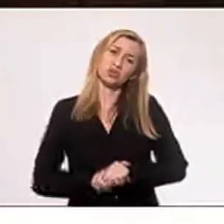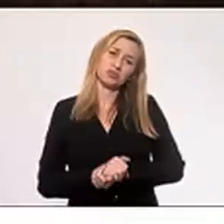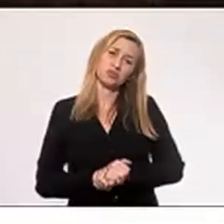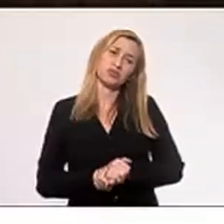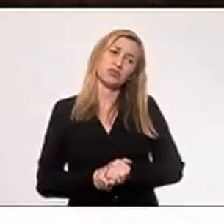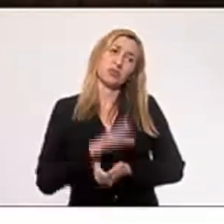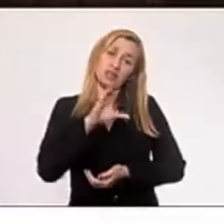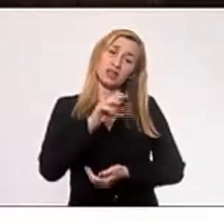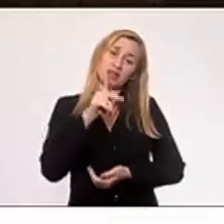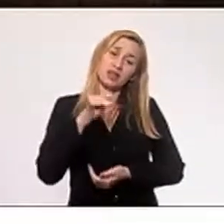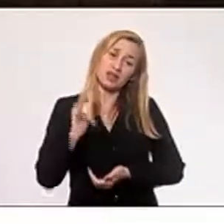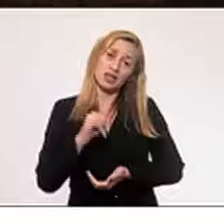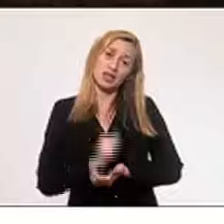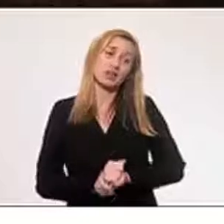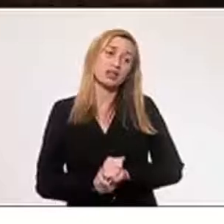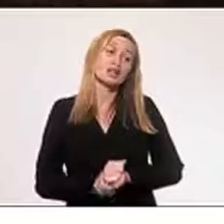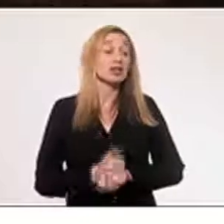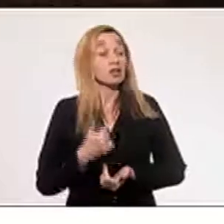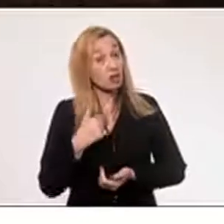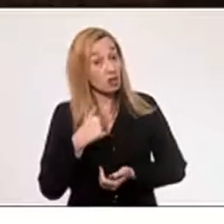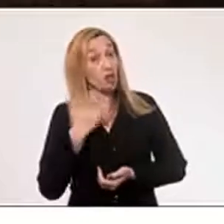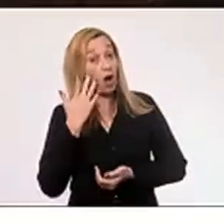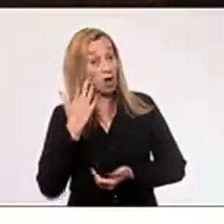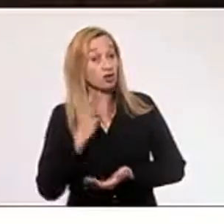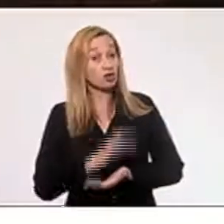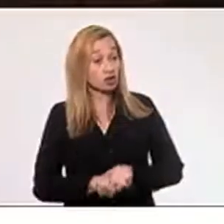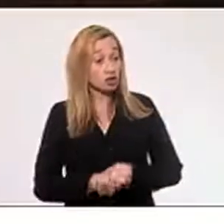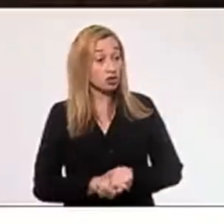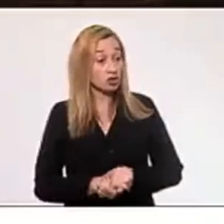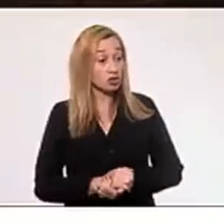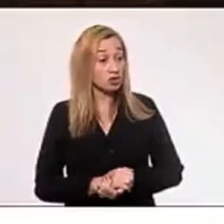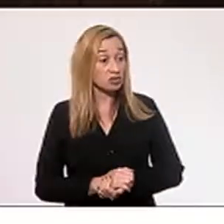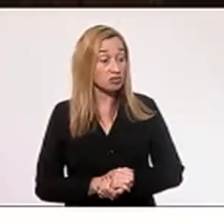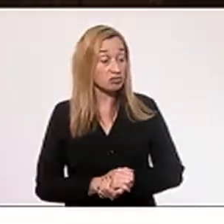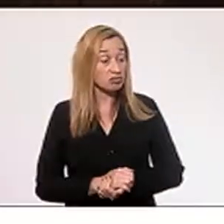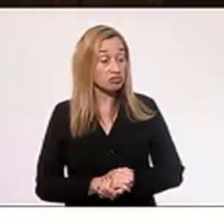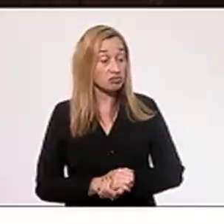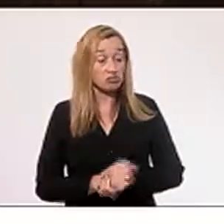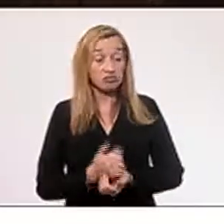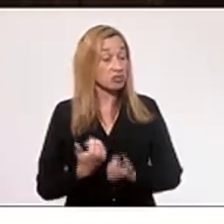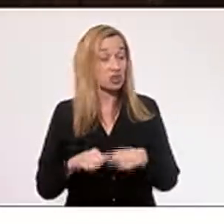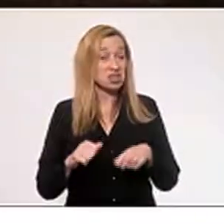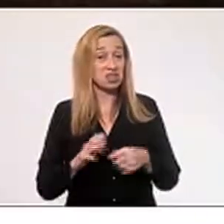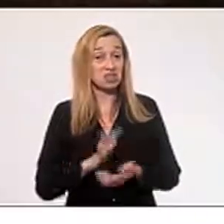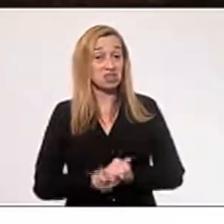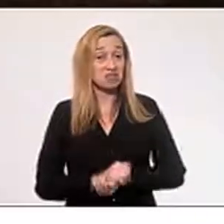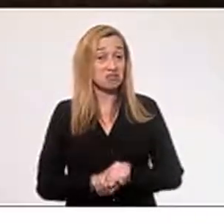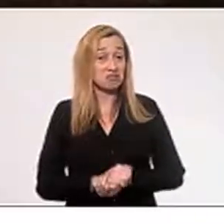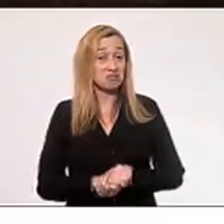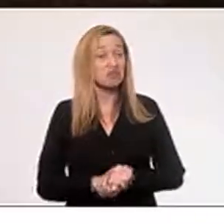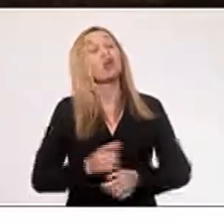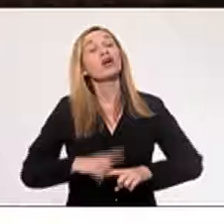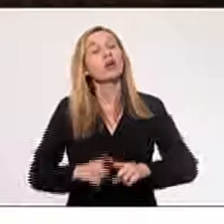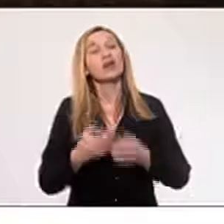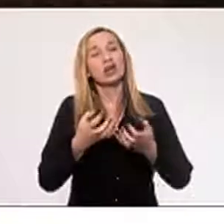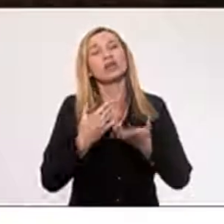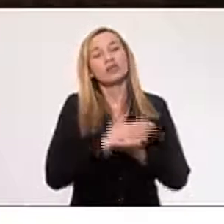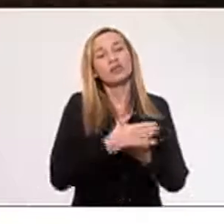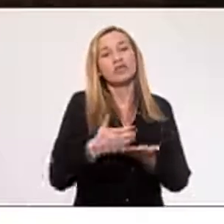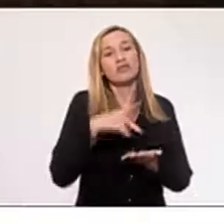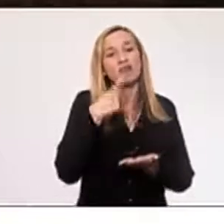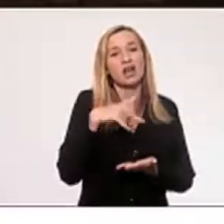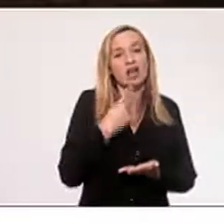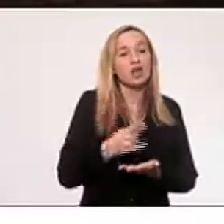à CPI que, embora eu a considere desnecessária. Então, quero começar dizendo por